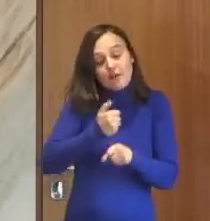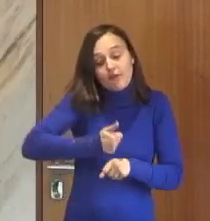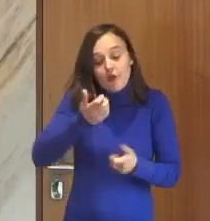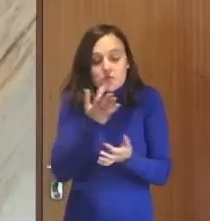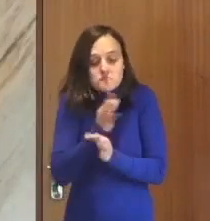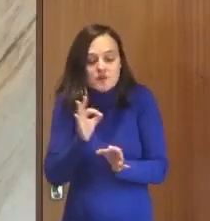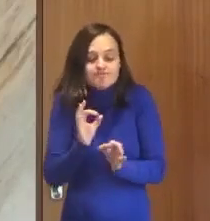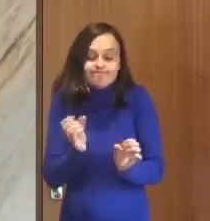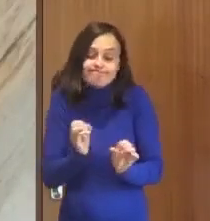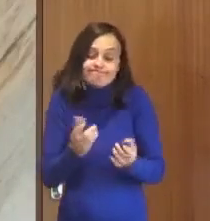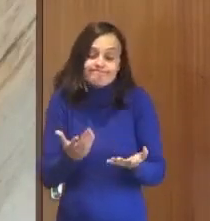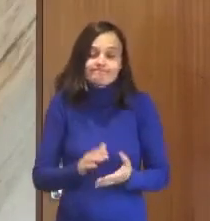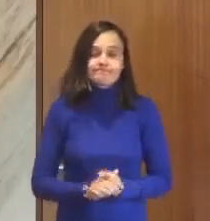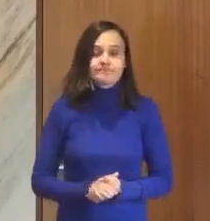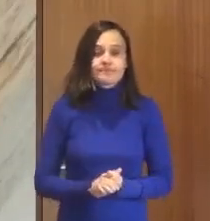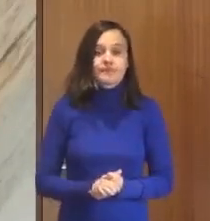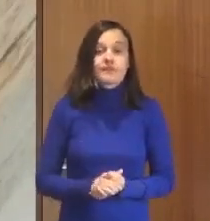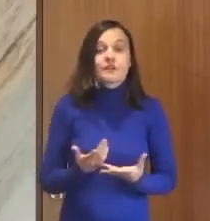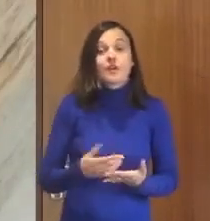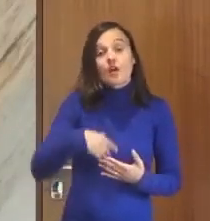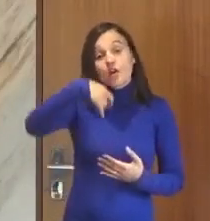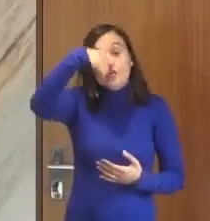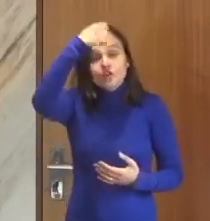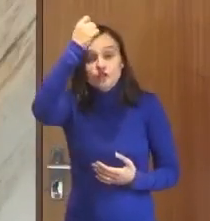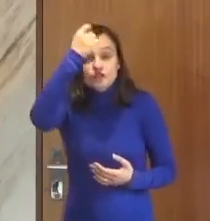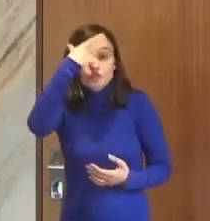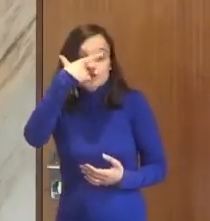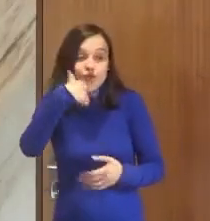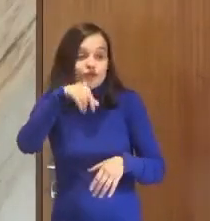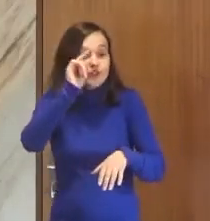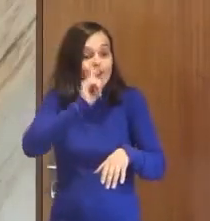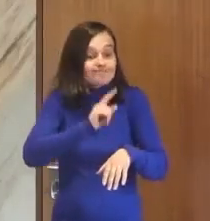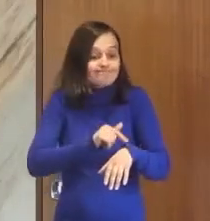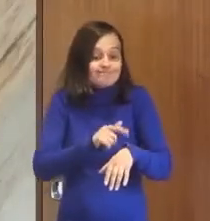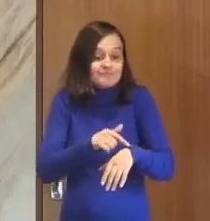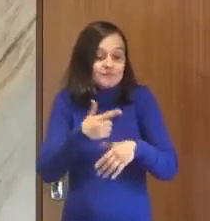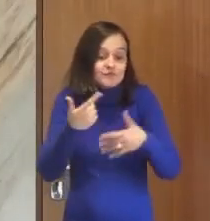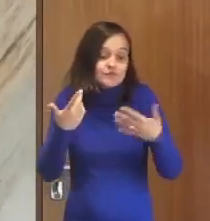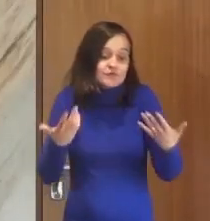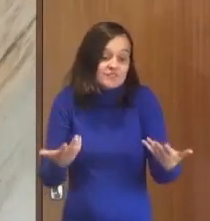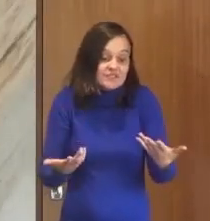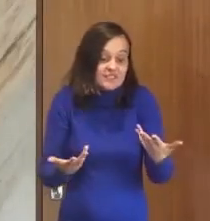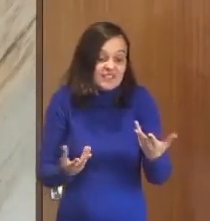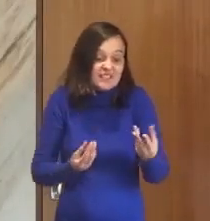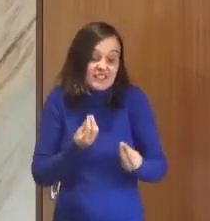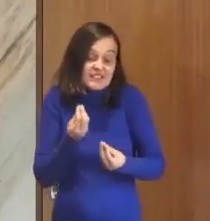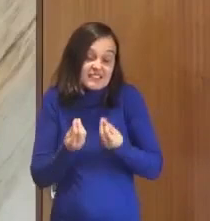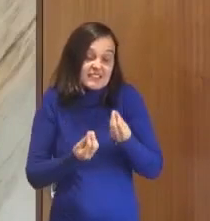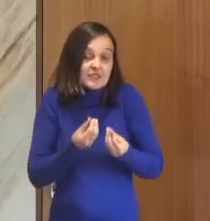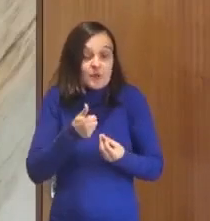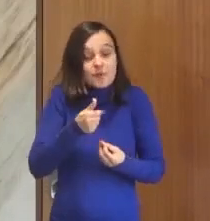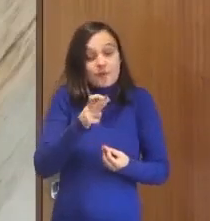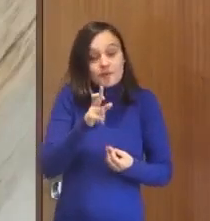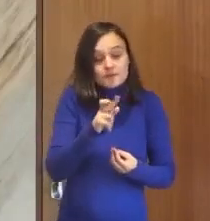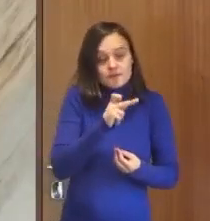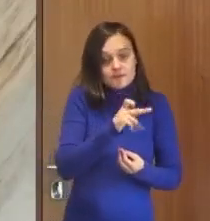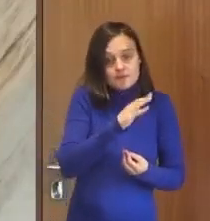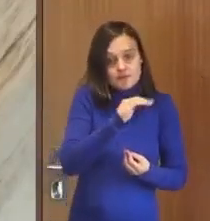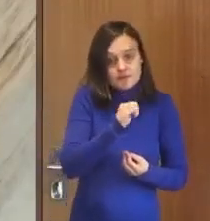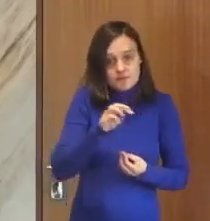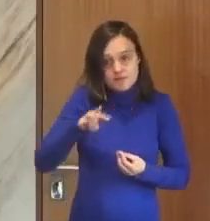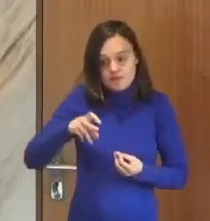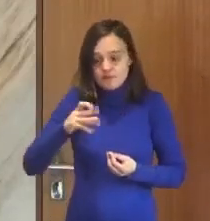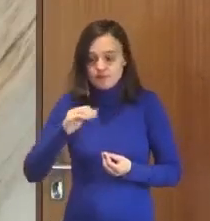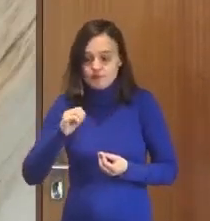A história e o tempo não terão sido tão generosos para Brás Garcia Mascarenhas, apesar da sua